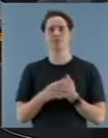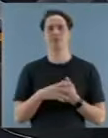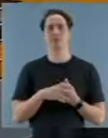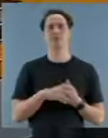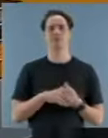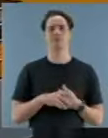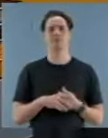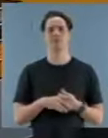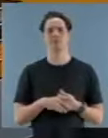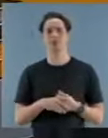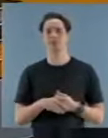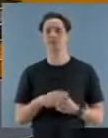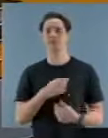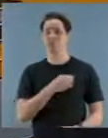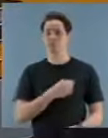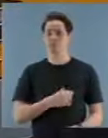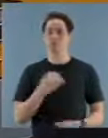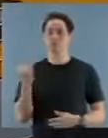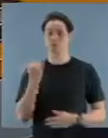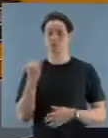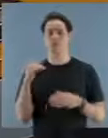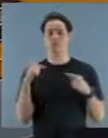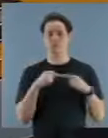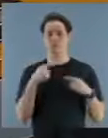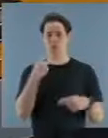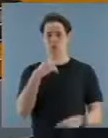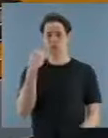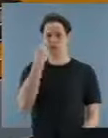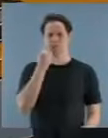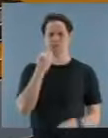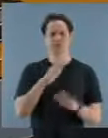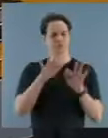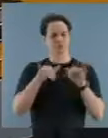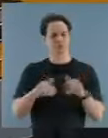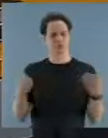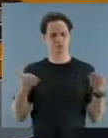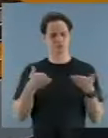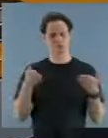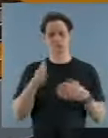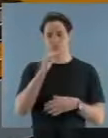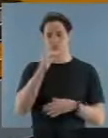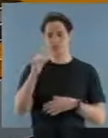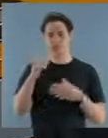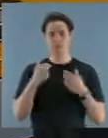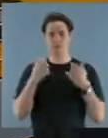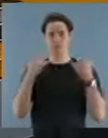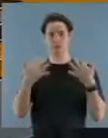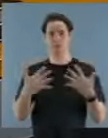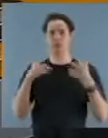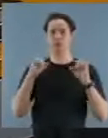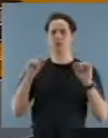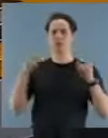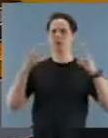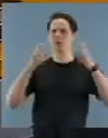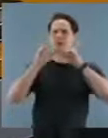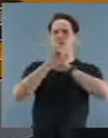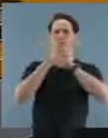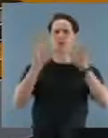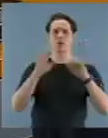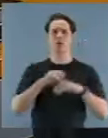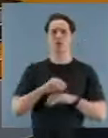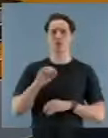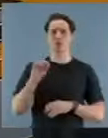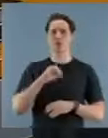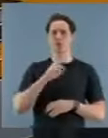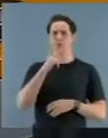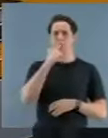Cargo importante que tem a ver com a sua expertise. Por fim, presidente, dizer o seguinte, para mim tá ficando claro aqui uma